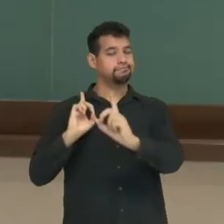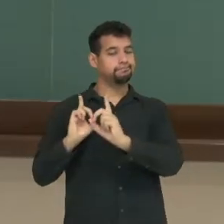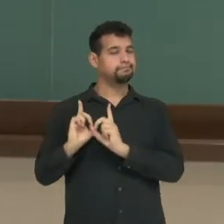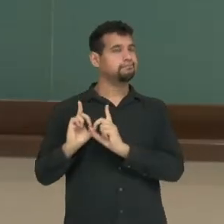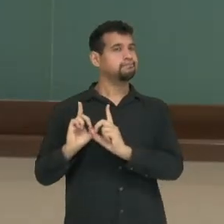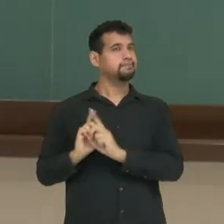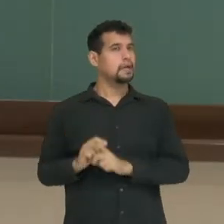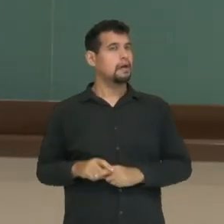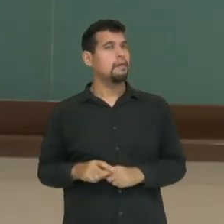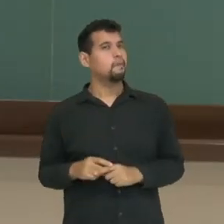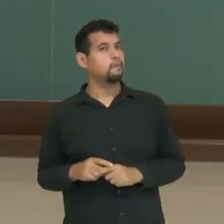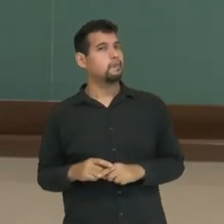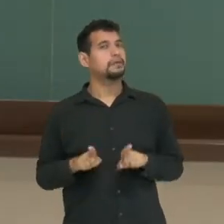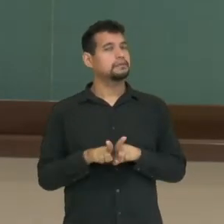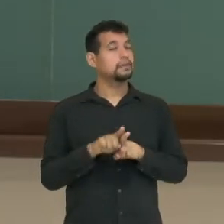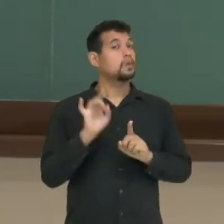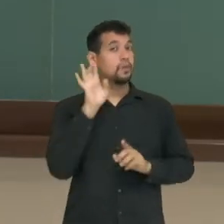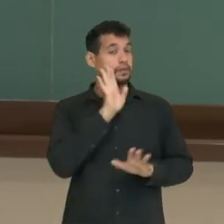várias possibilidades.